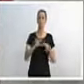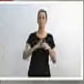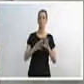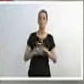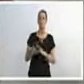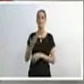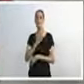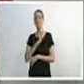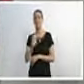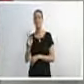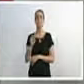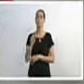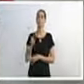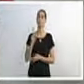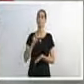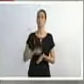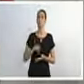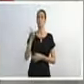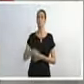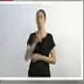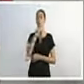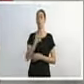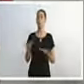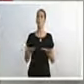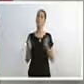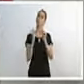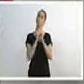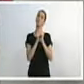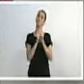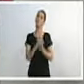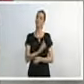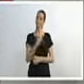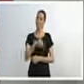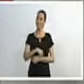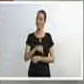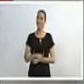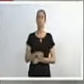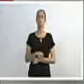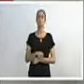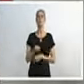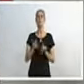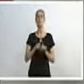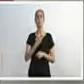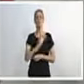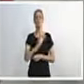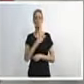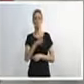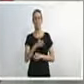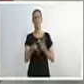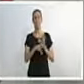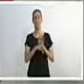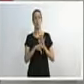gente boa, que está hoje aqui conosco nos prestigiando nesta tarde, ao nosso amigo da imprensa Alexandre